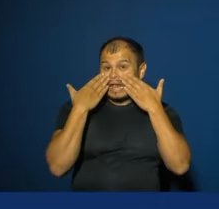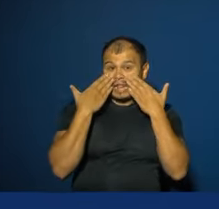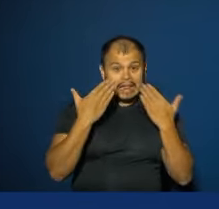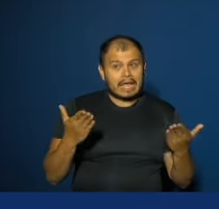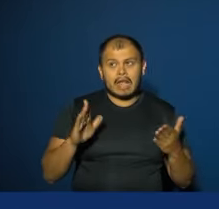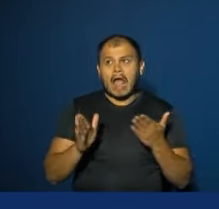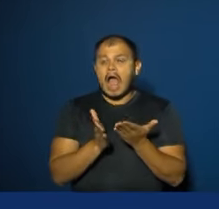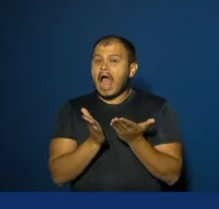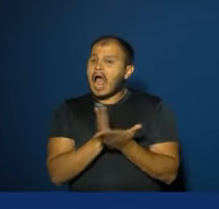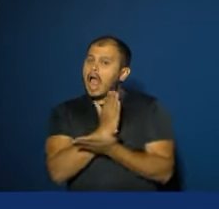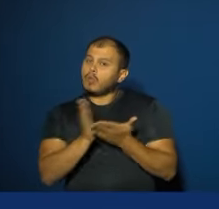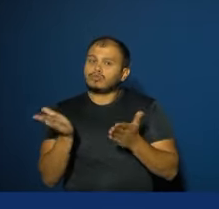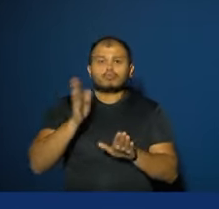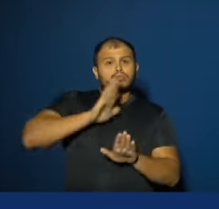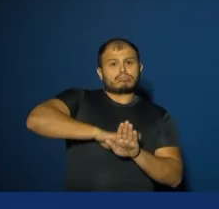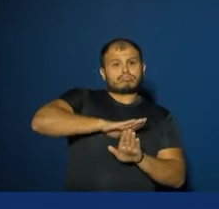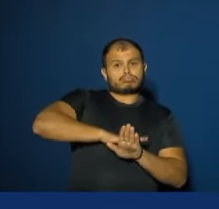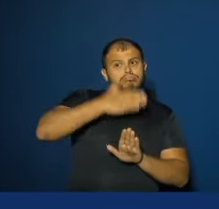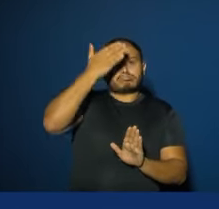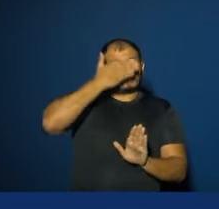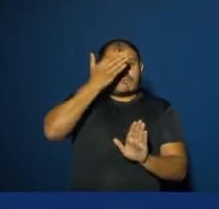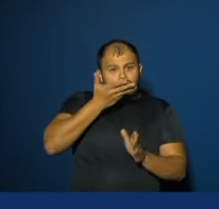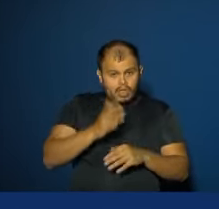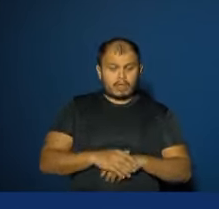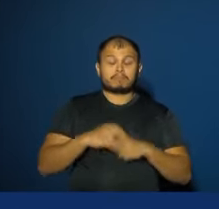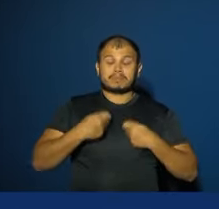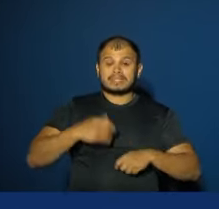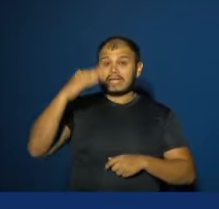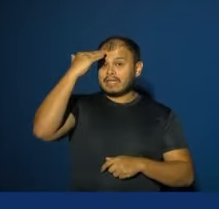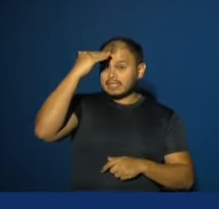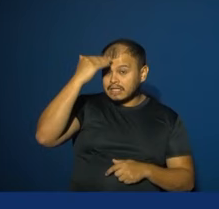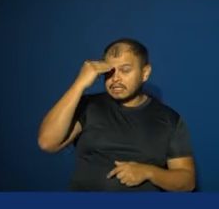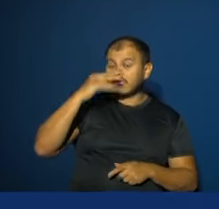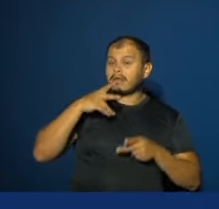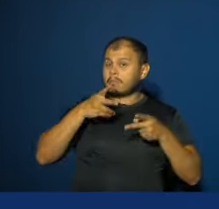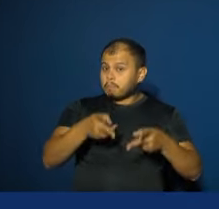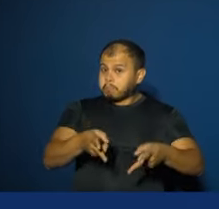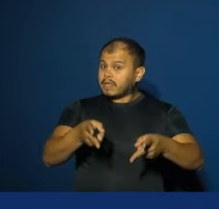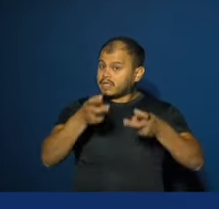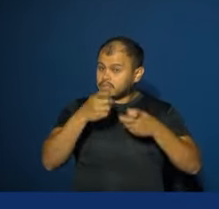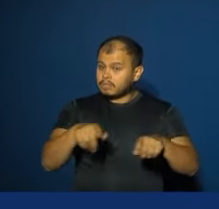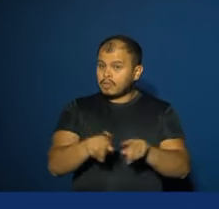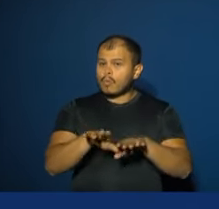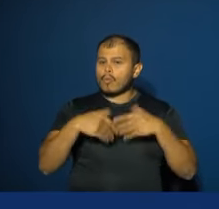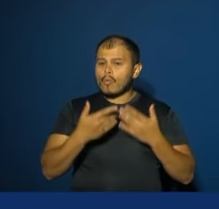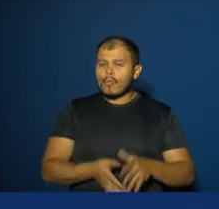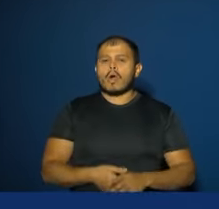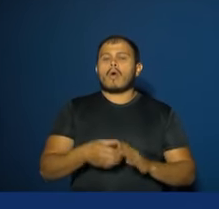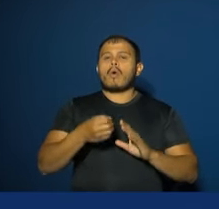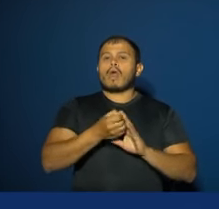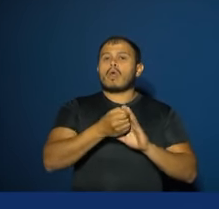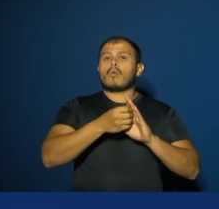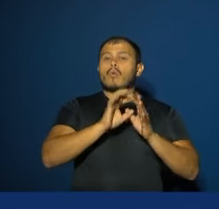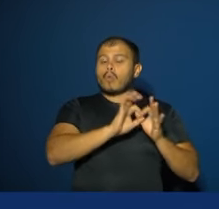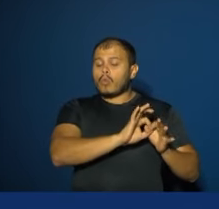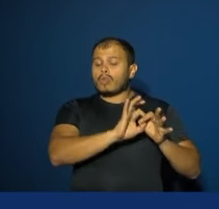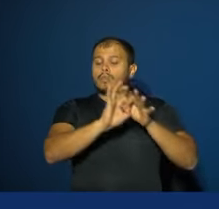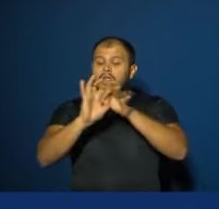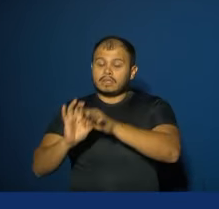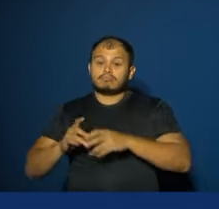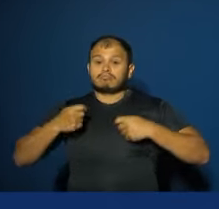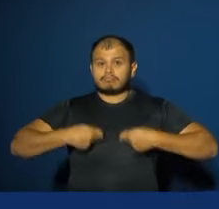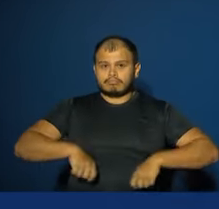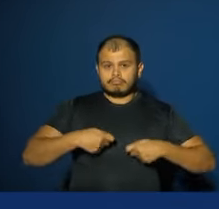necessidades não muito implícitas. Nós temos que perceber isso, entender esse contexto novo das necessidades desses clientes